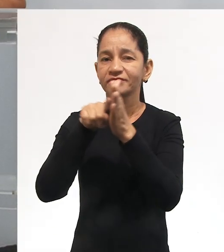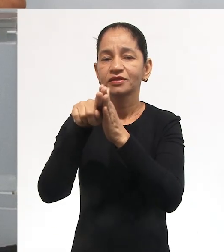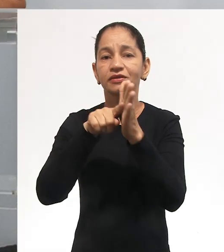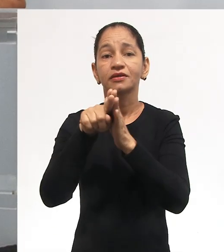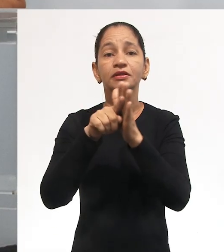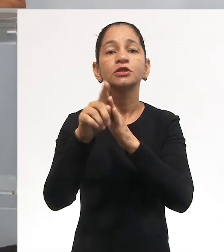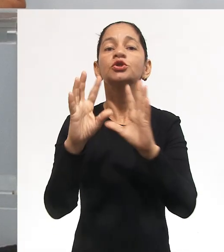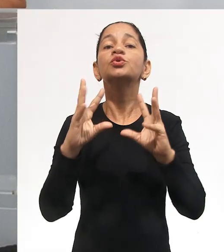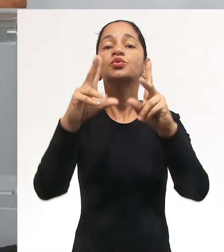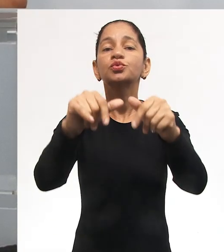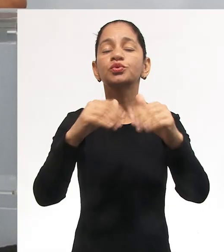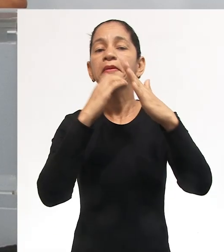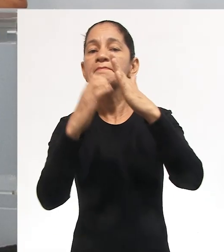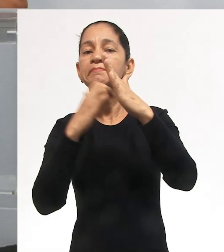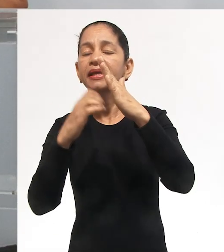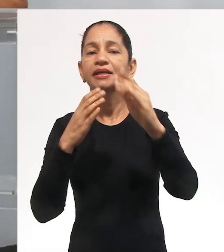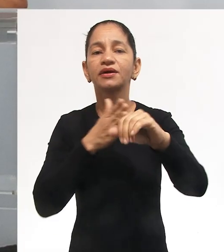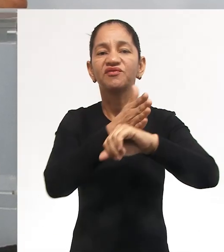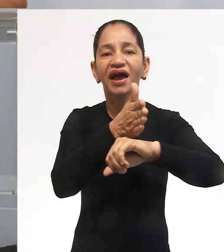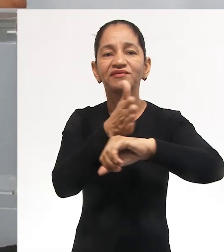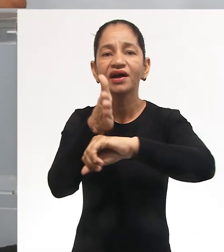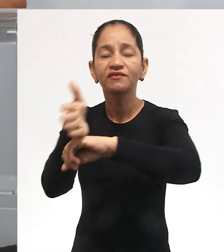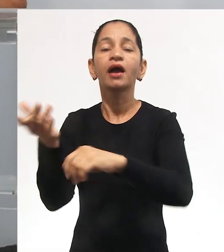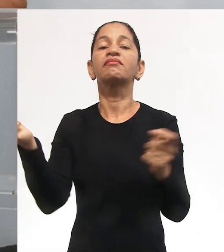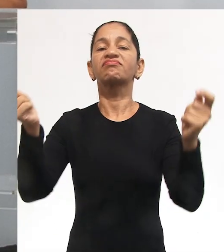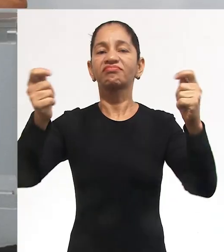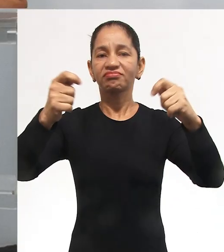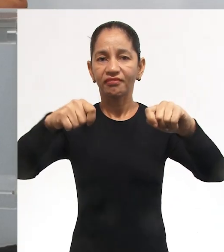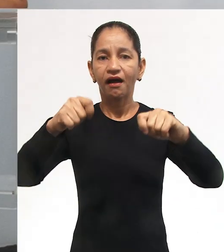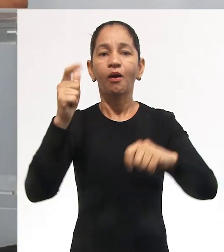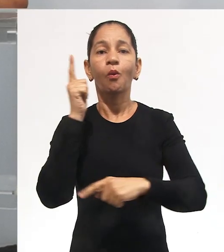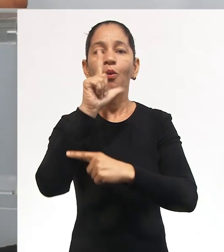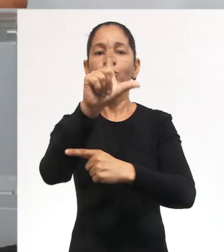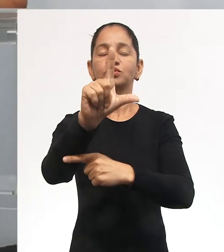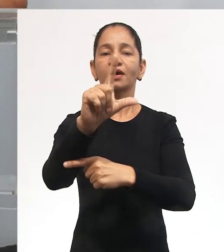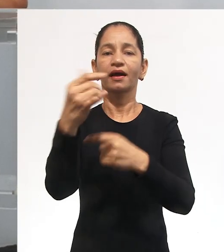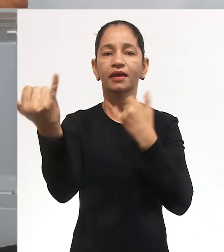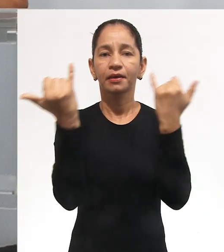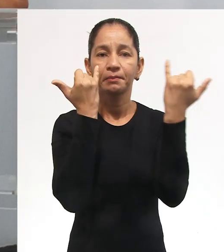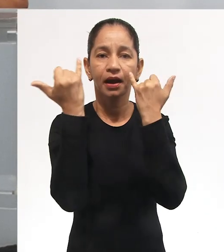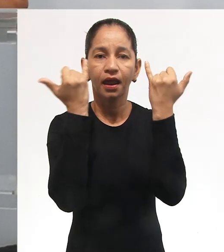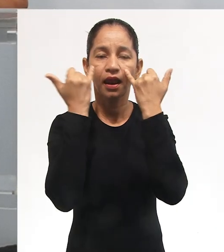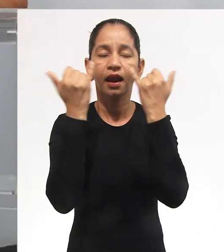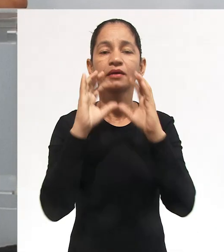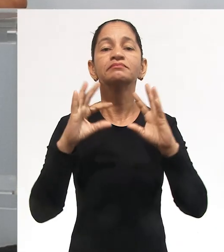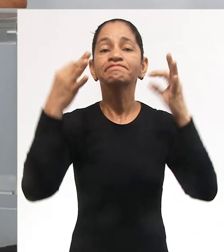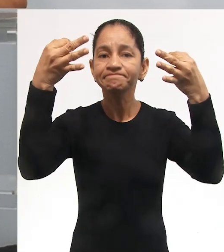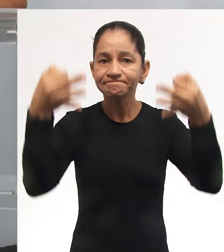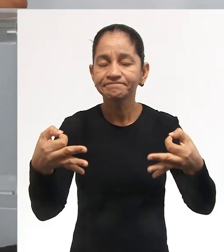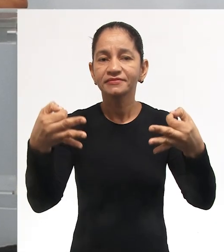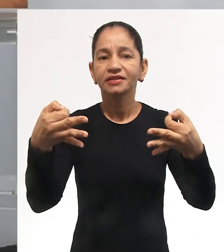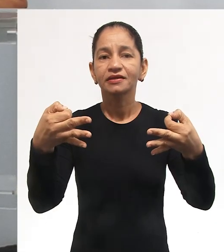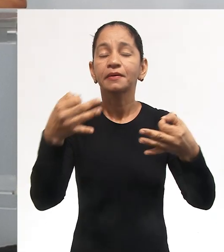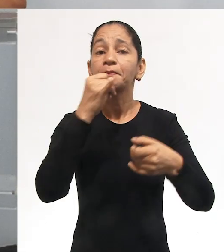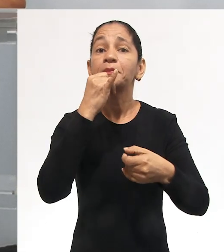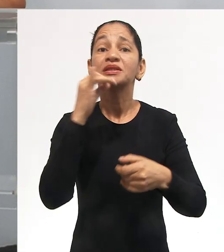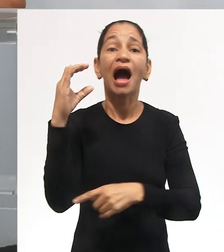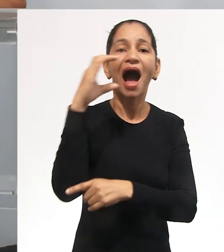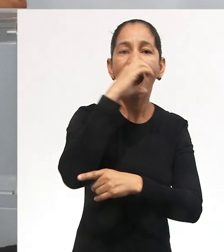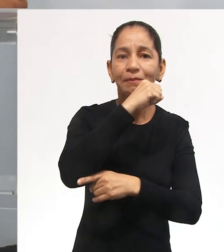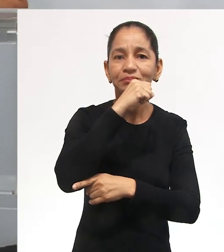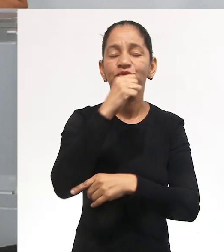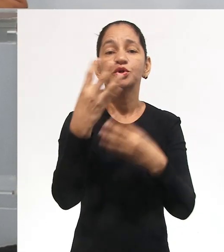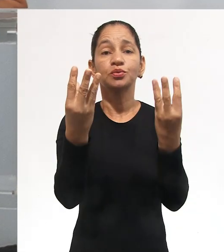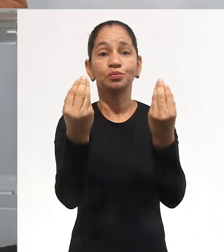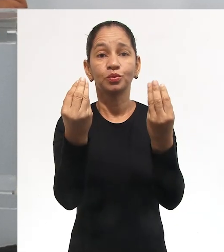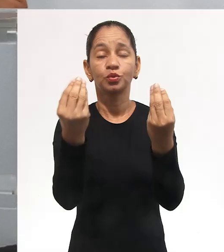participam da sua pesquisa. Ele permite que você consiga ter uma análise mais rápida e